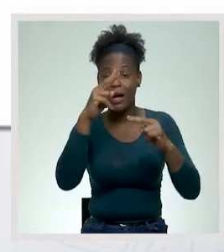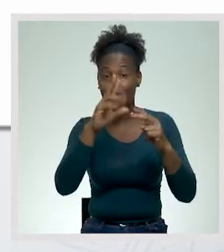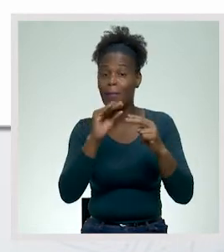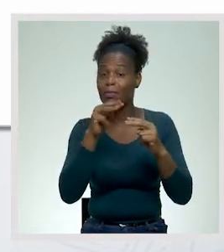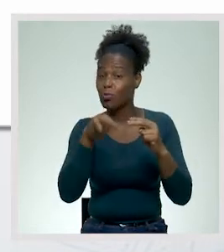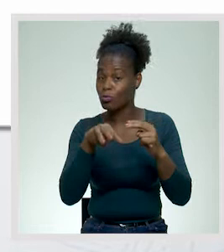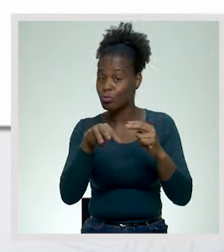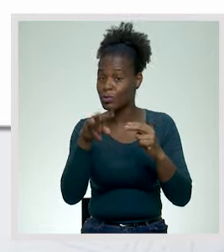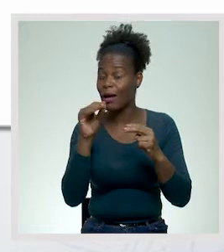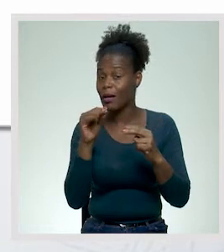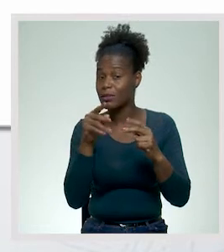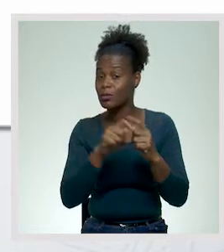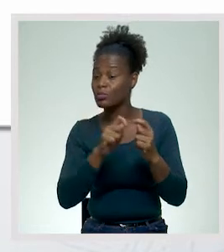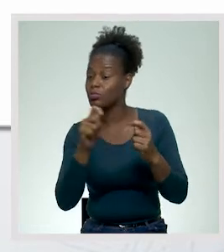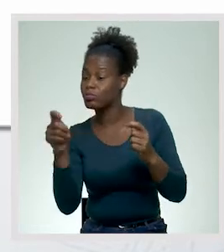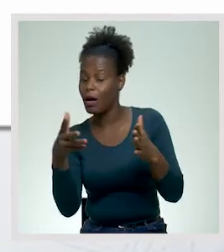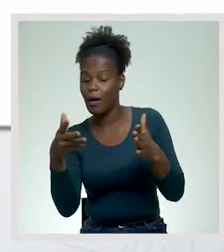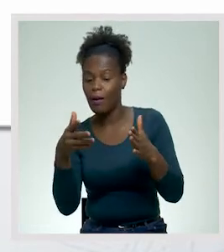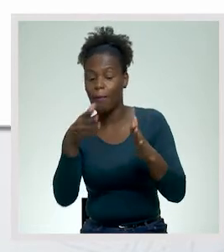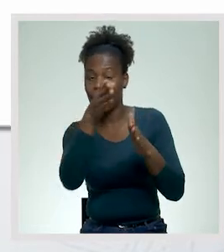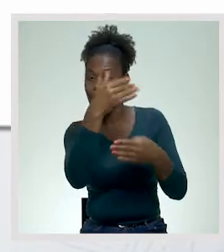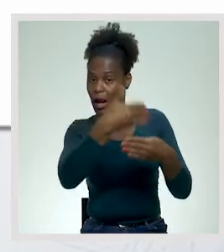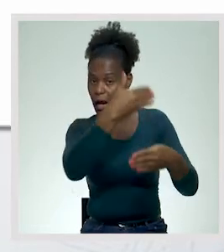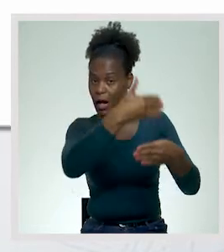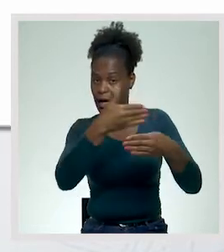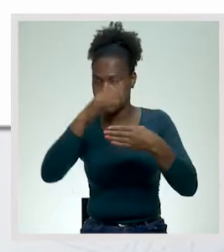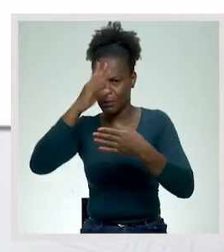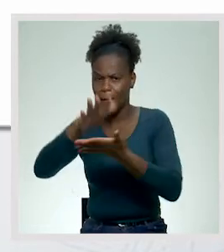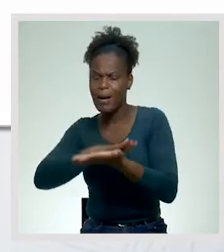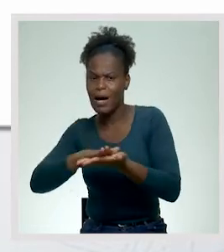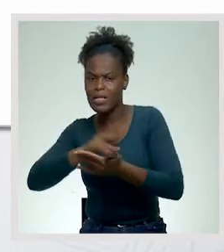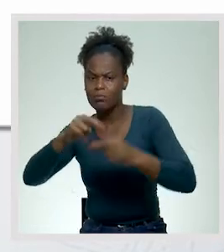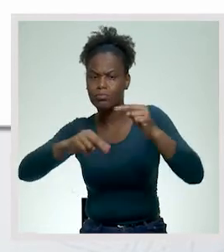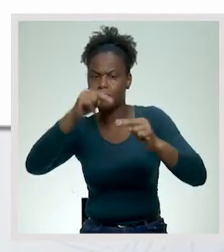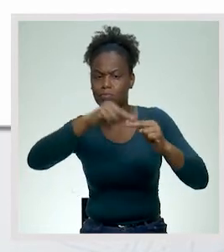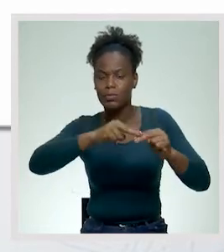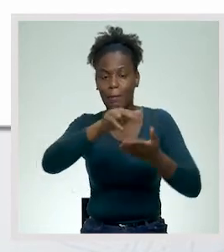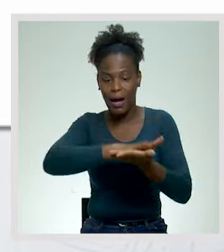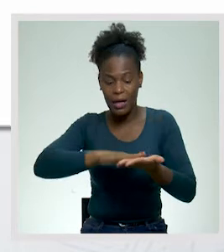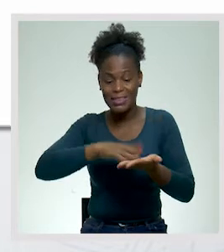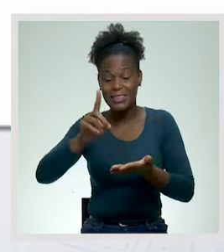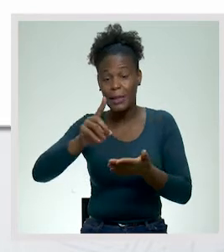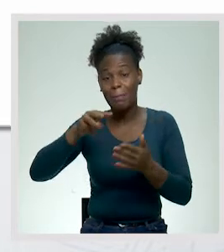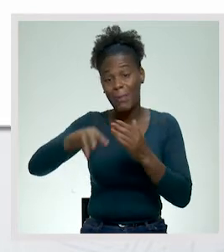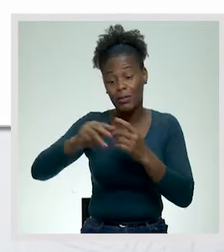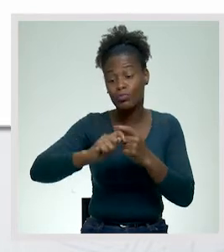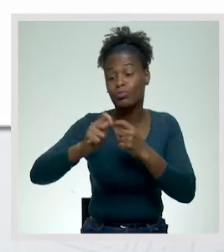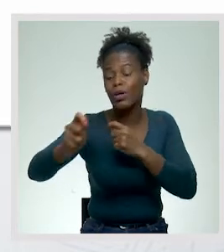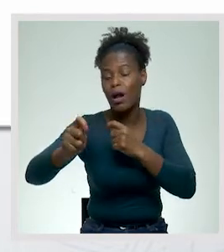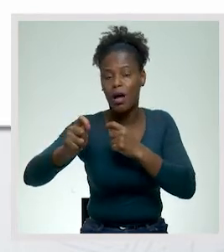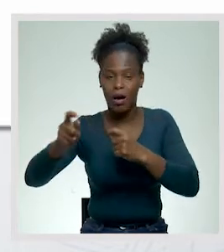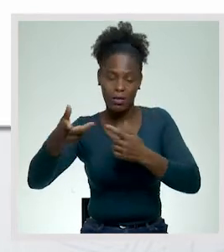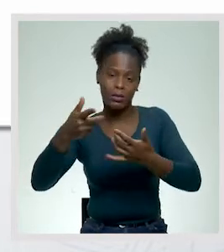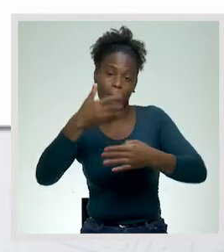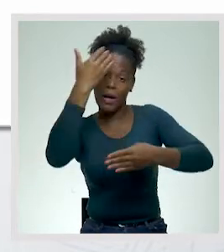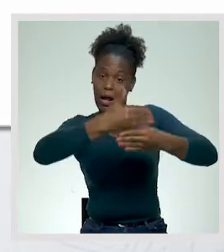apoiada numa parede, sabendo que a base da escada está a 6 metros da distância de parede. Foi